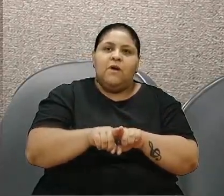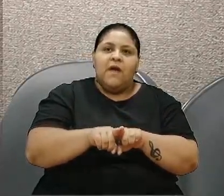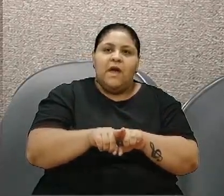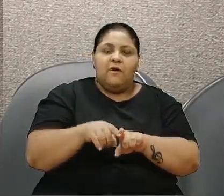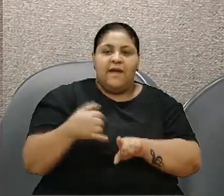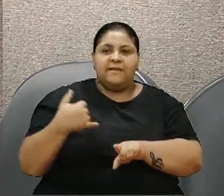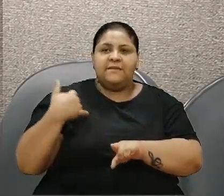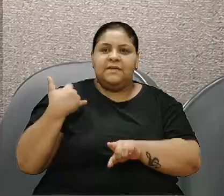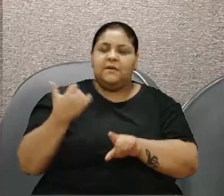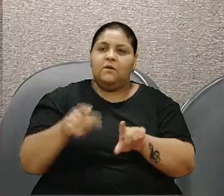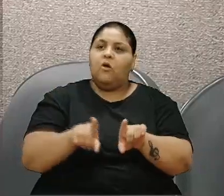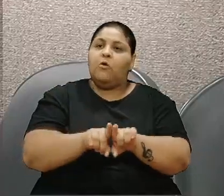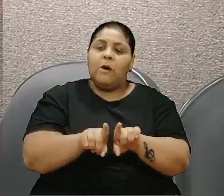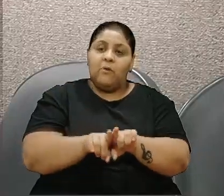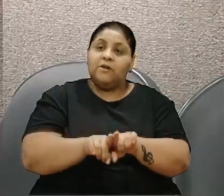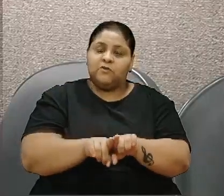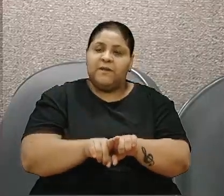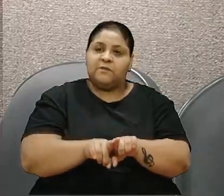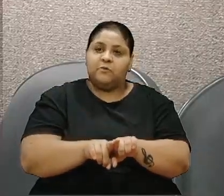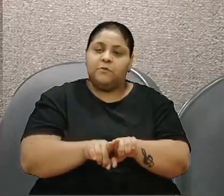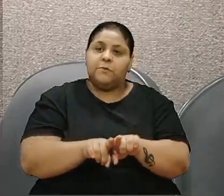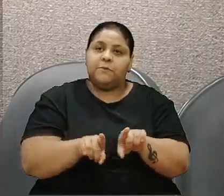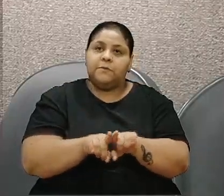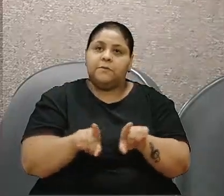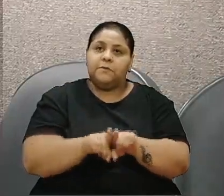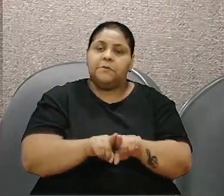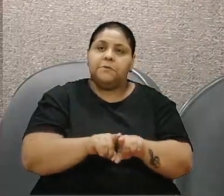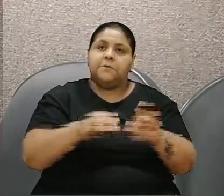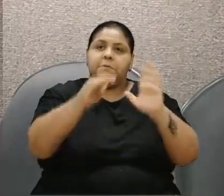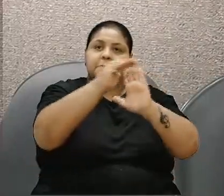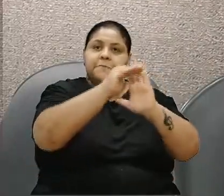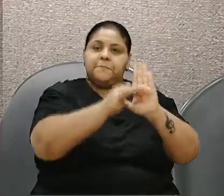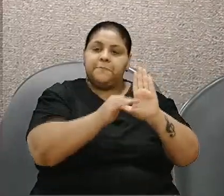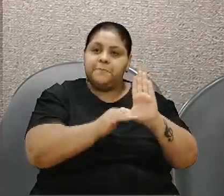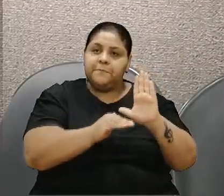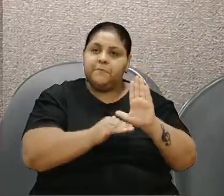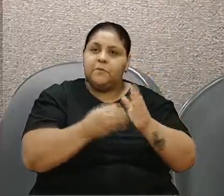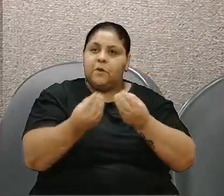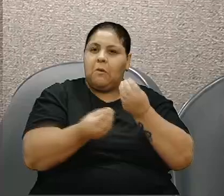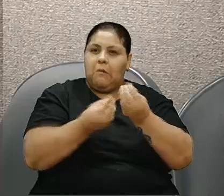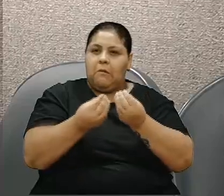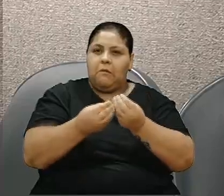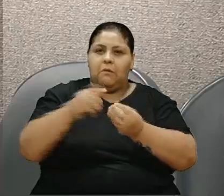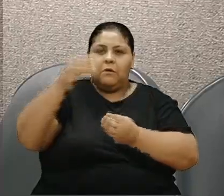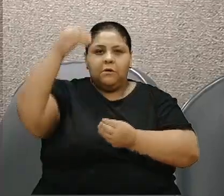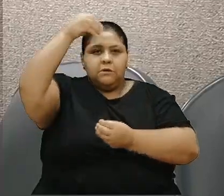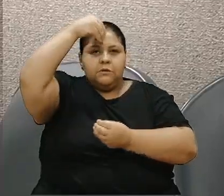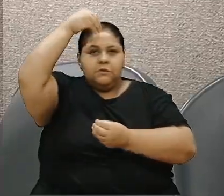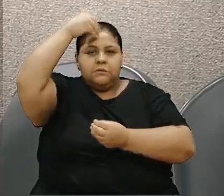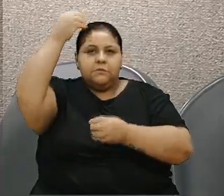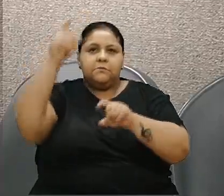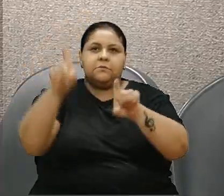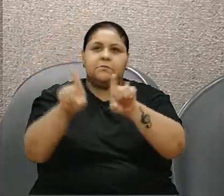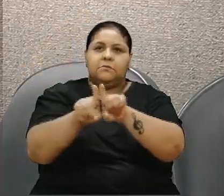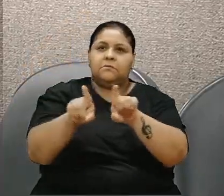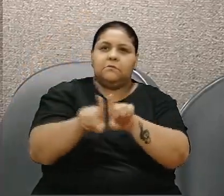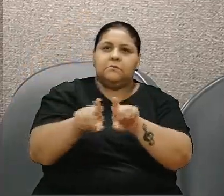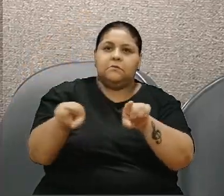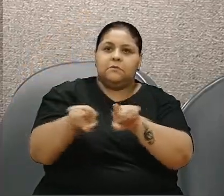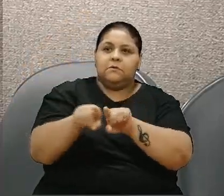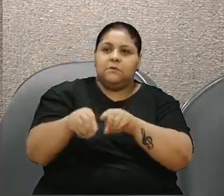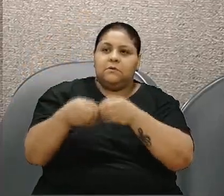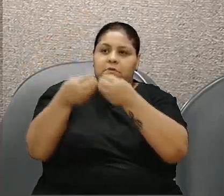quem sabe, o seu cadastramento para os programas de apadrinhamento, para os programas de doações, também para levar as